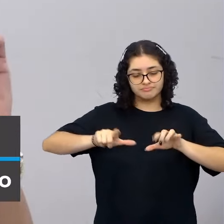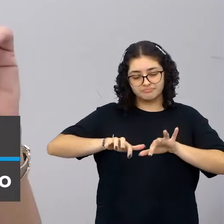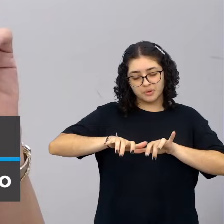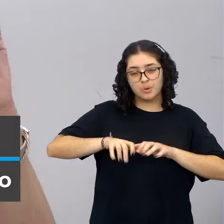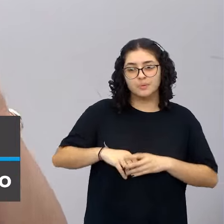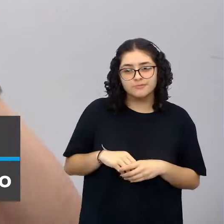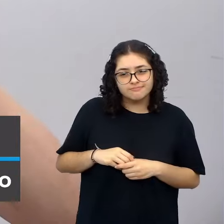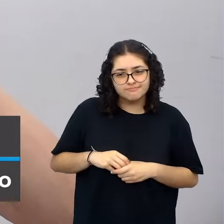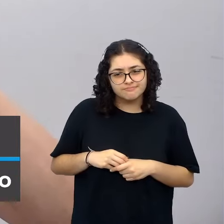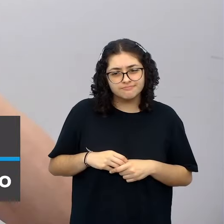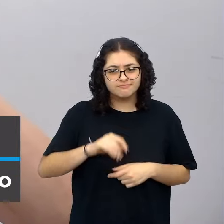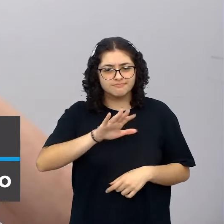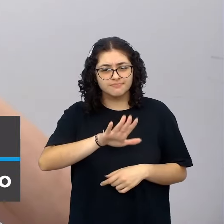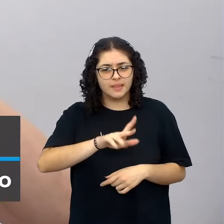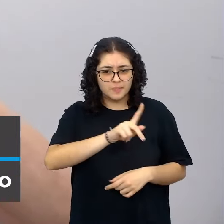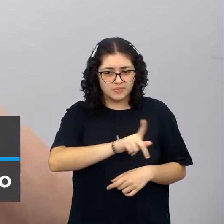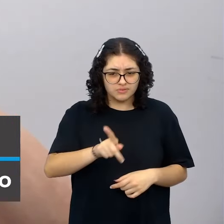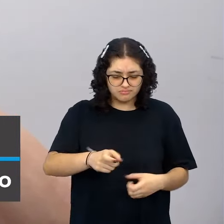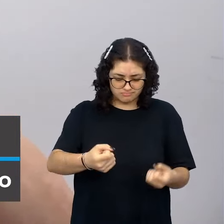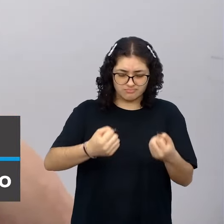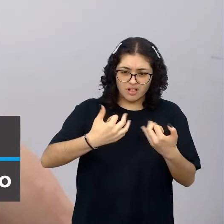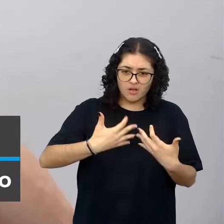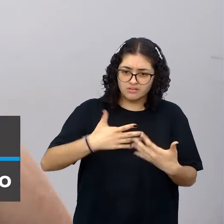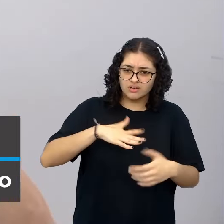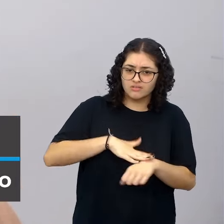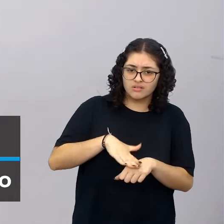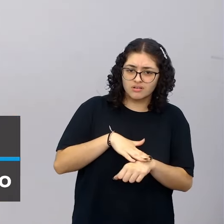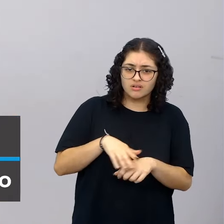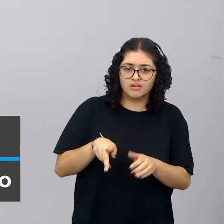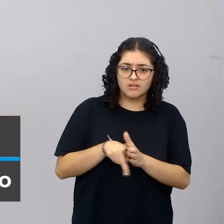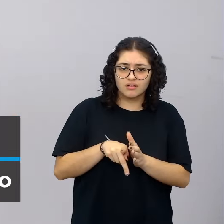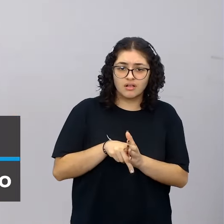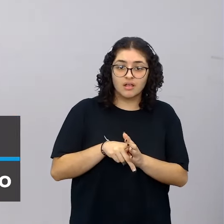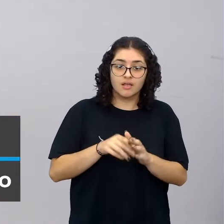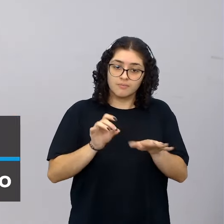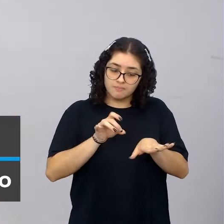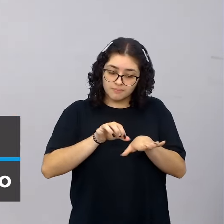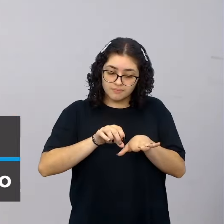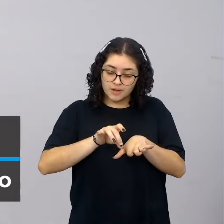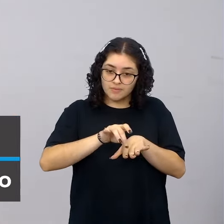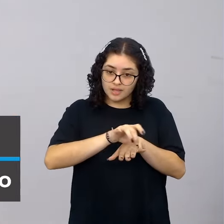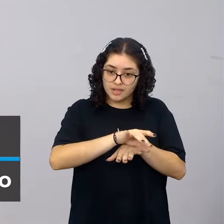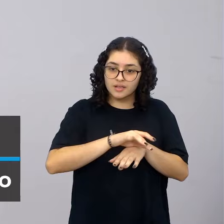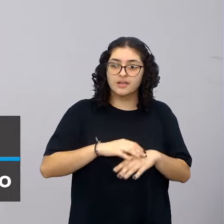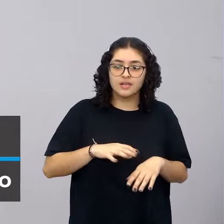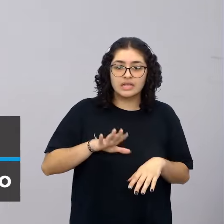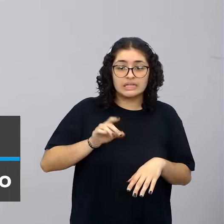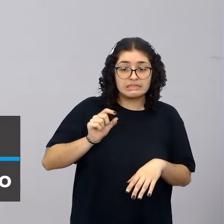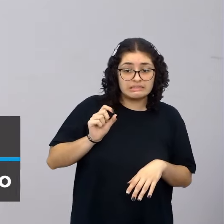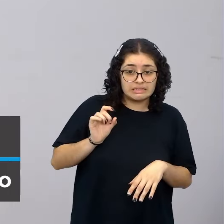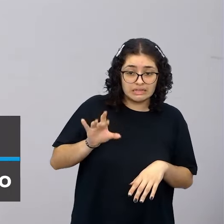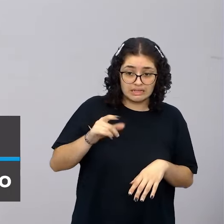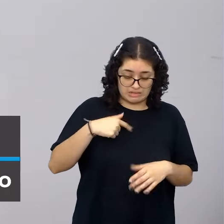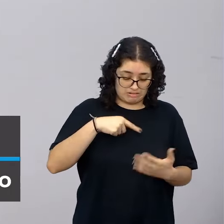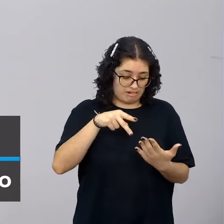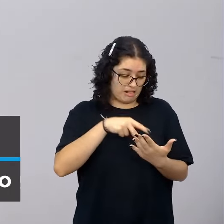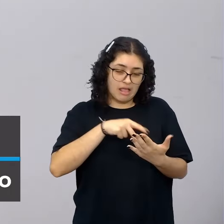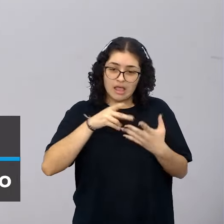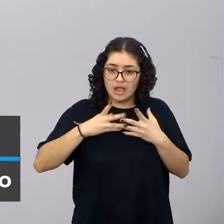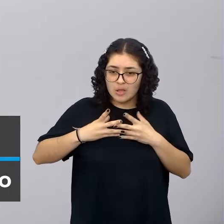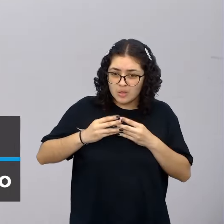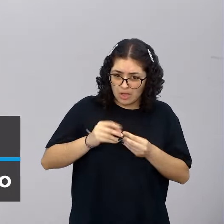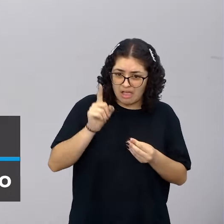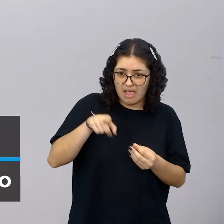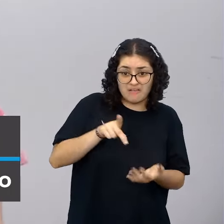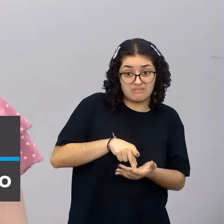opa, a professora falou, nós conversamos sobre a questão da fake news, né? Será que tudo que eu leio é